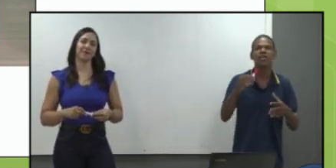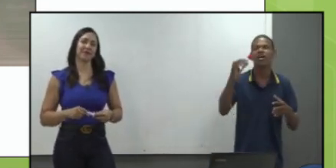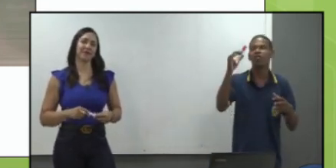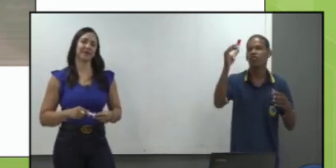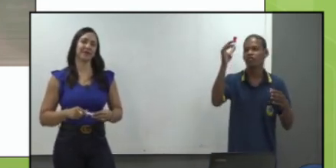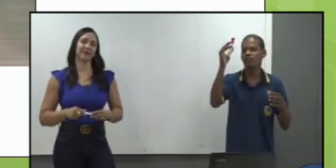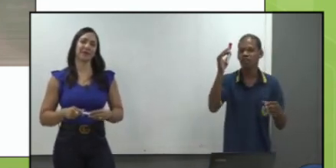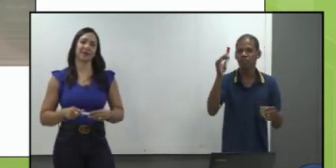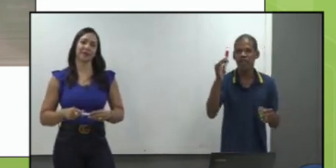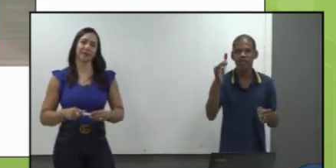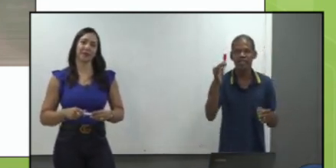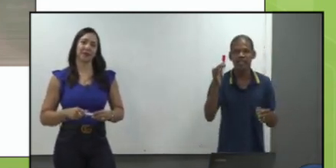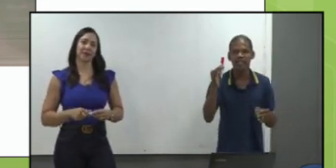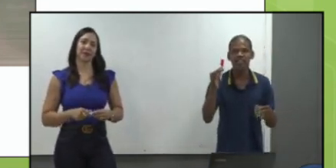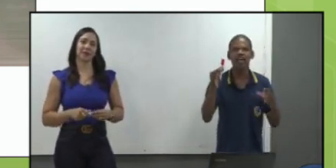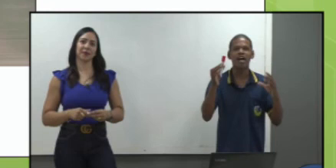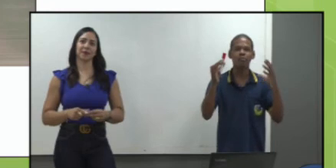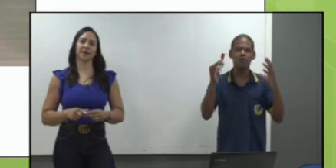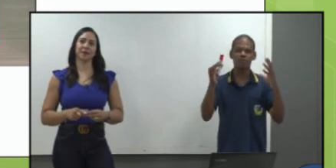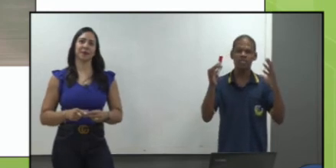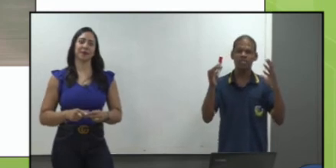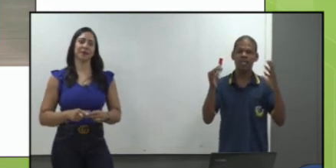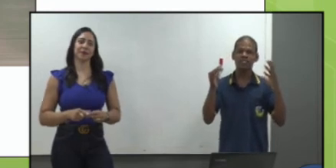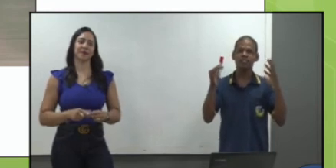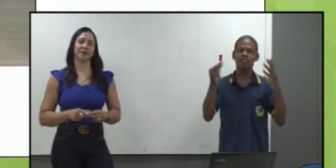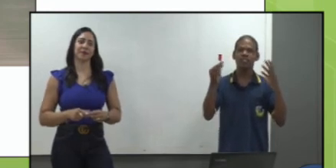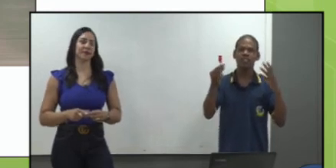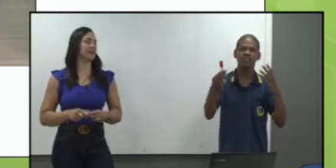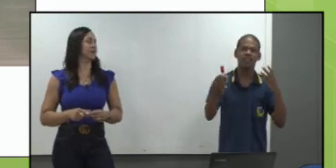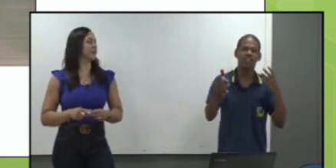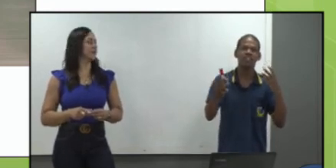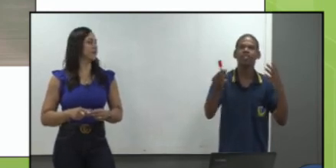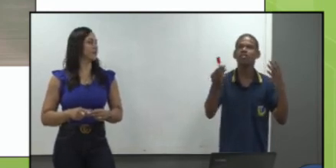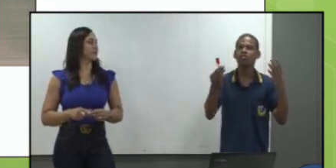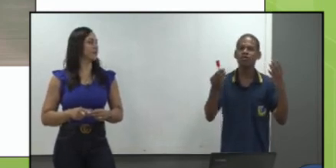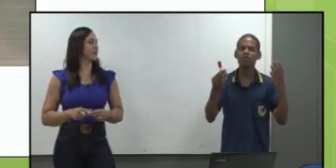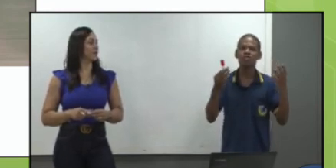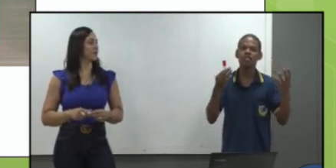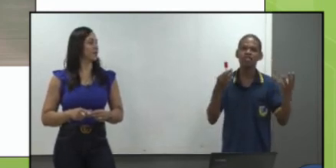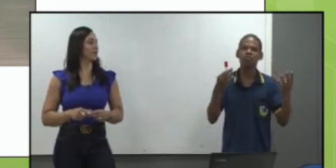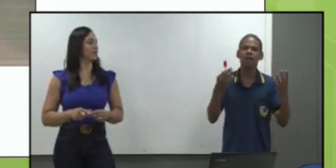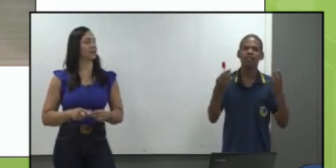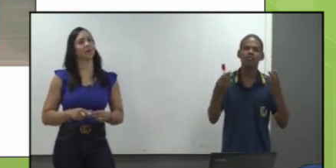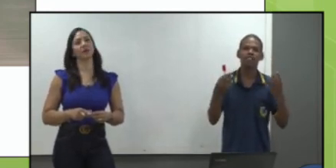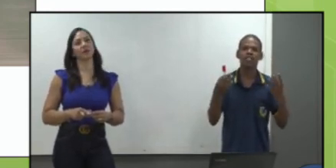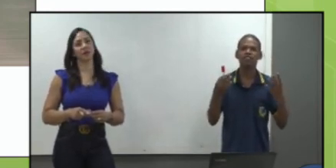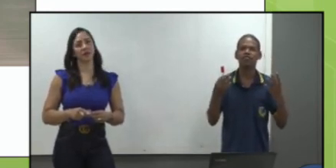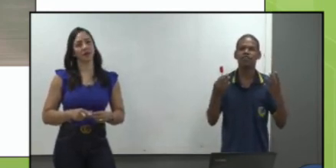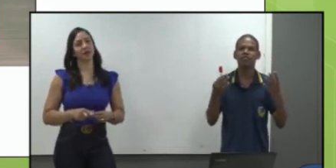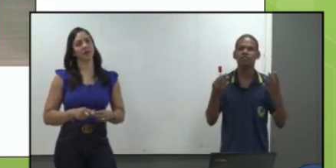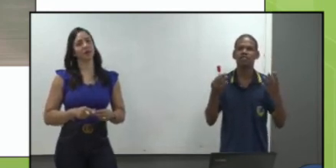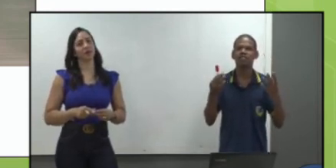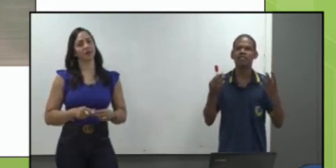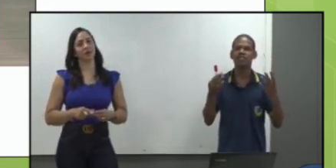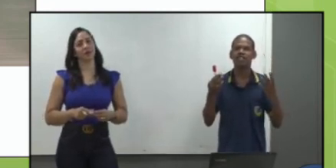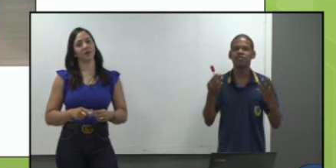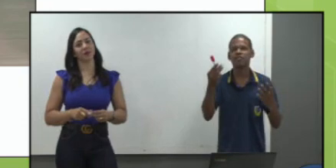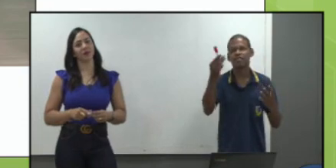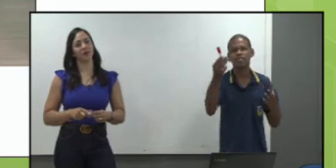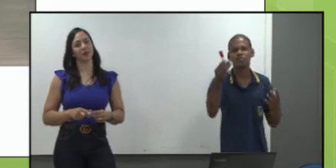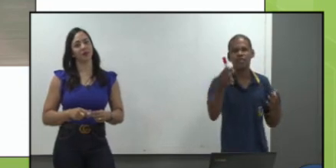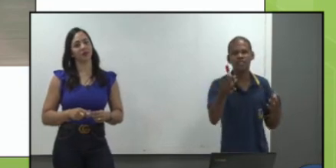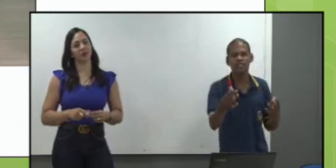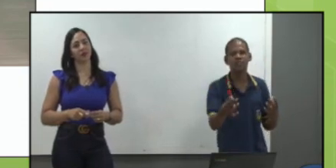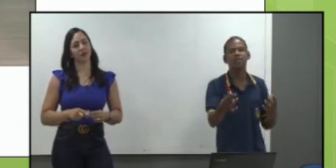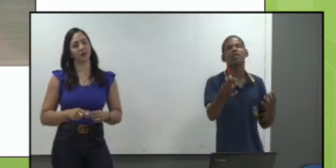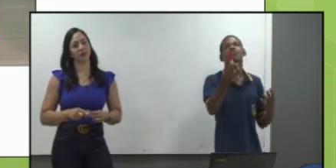certo? Vejam aí em casa a possibilidade de vocês gravarem 2 ou 3 passos de sair de frevo, tá certo?